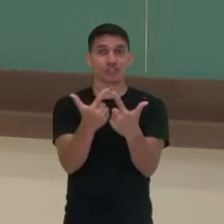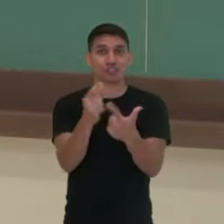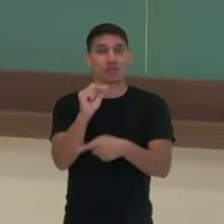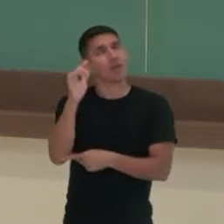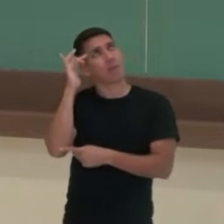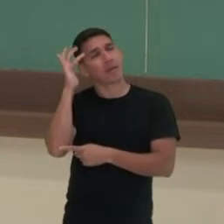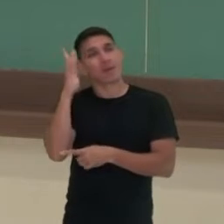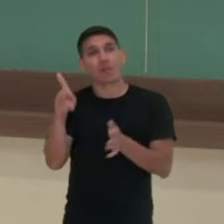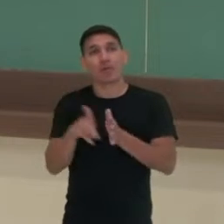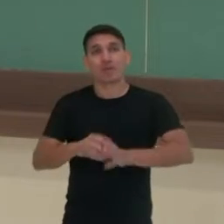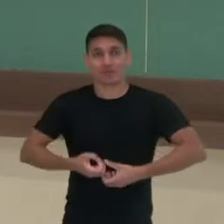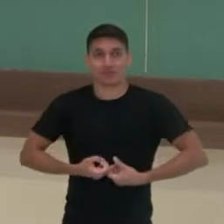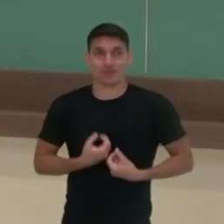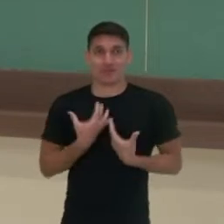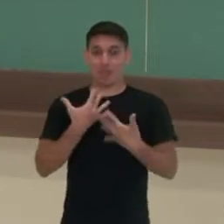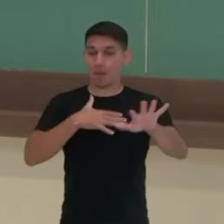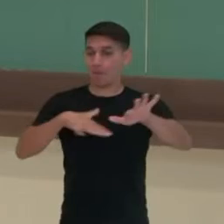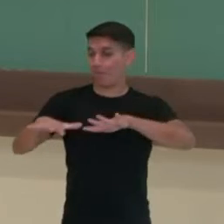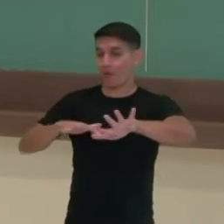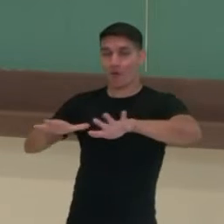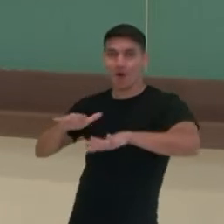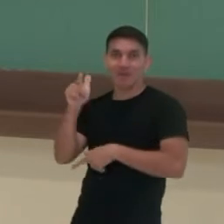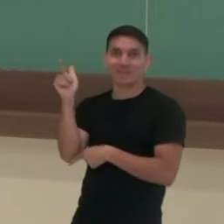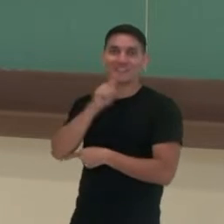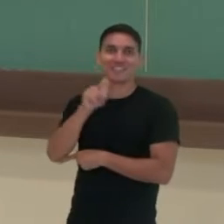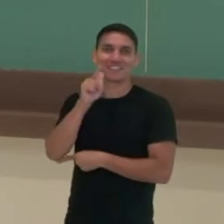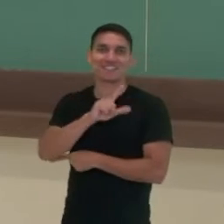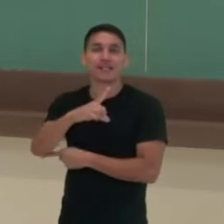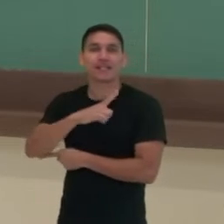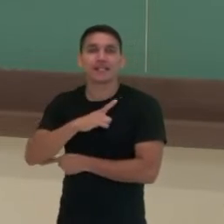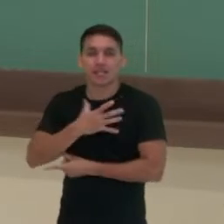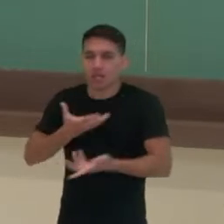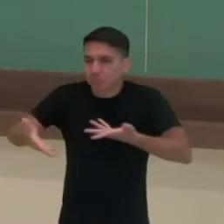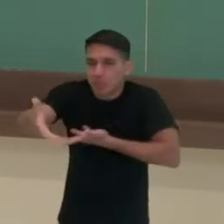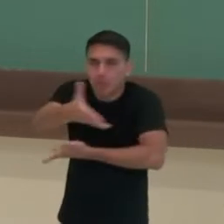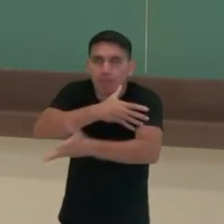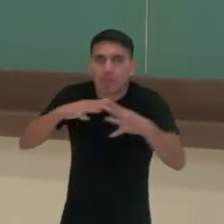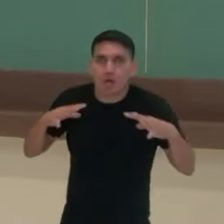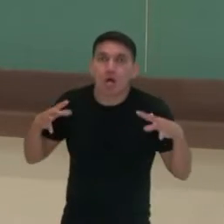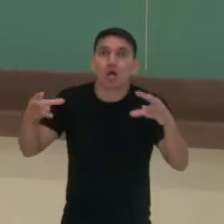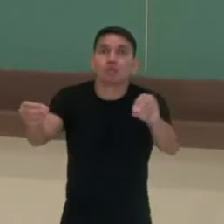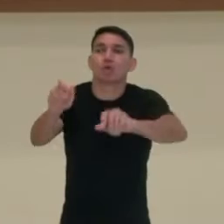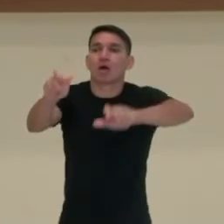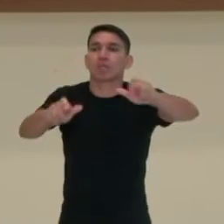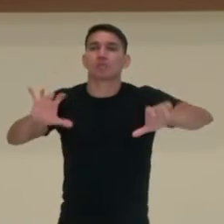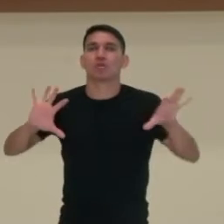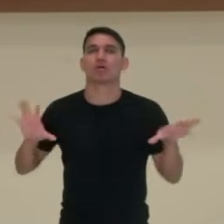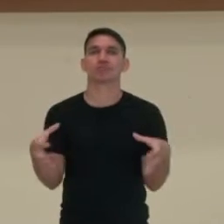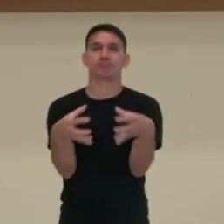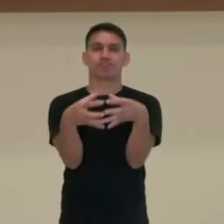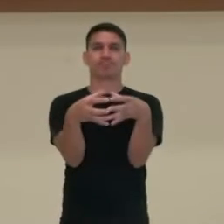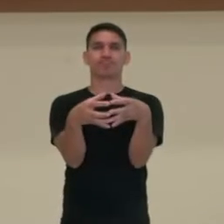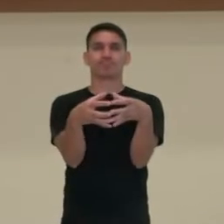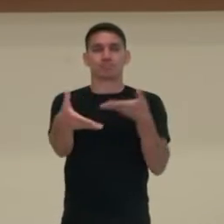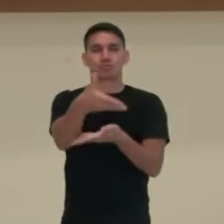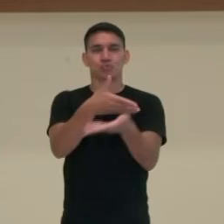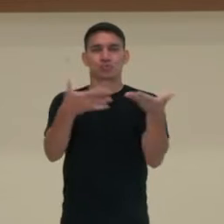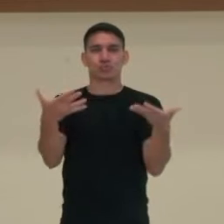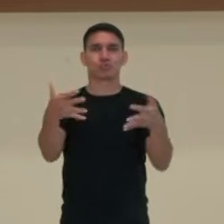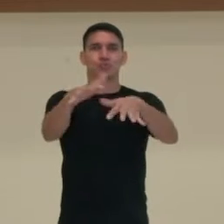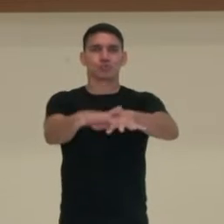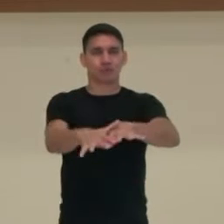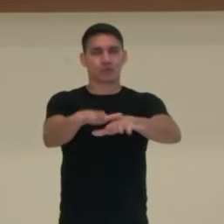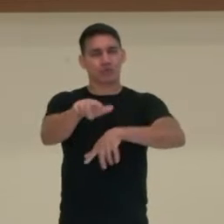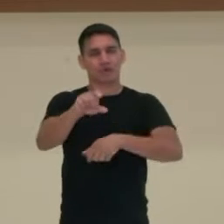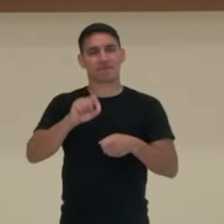expressões corporais e movimentos em que eu possa englobar todas as pessoas e que todas as pessoas possam ser inclusas